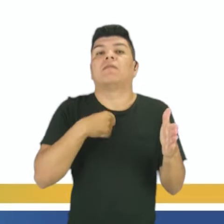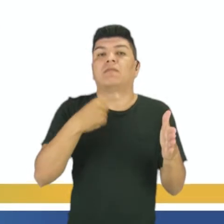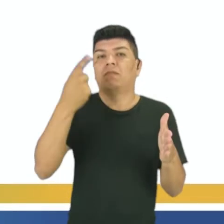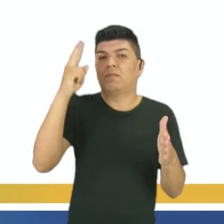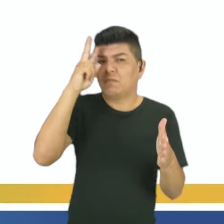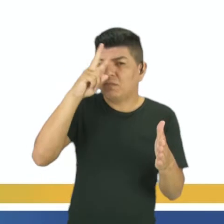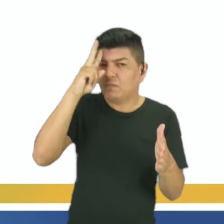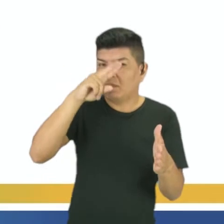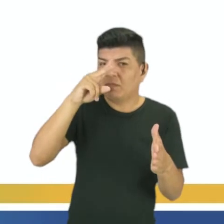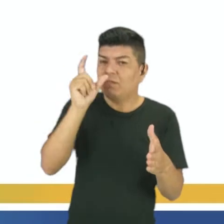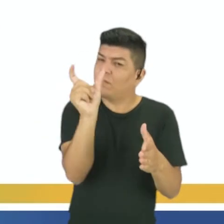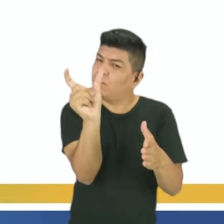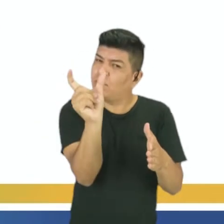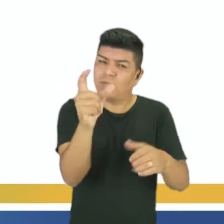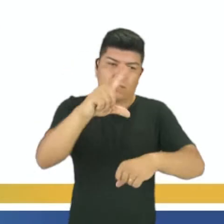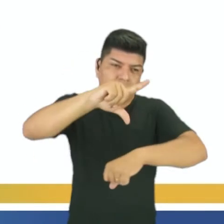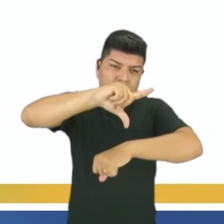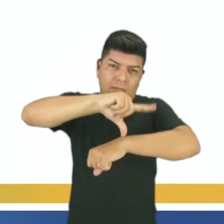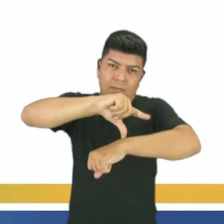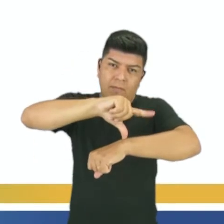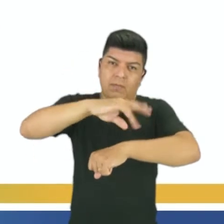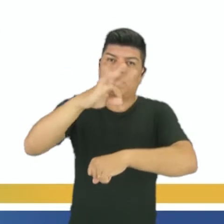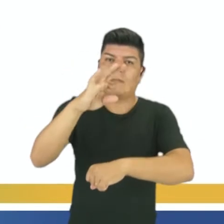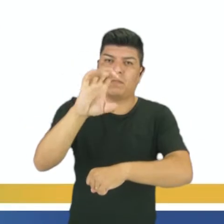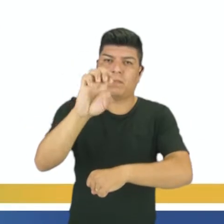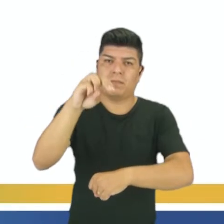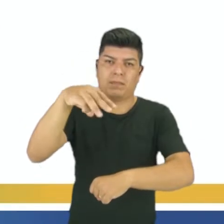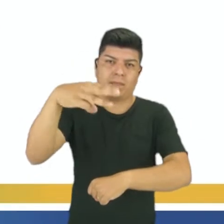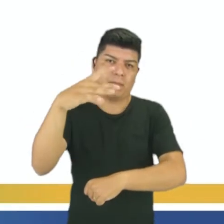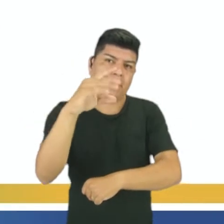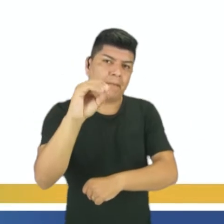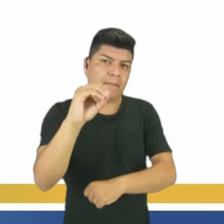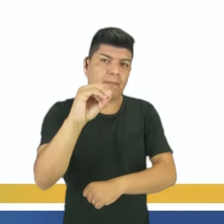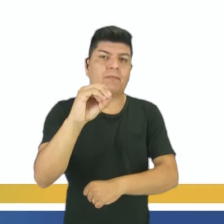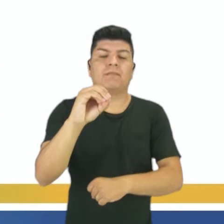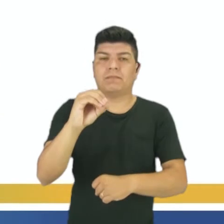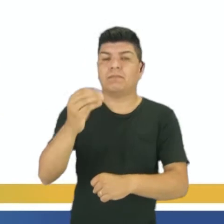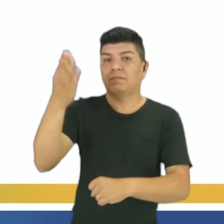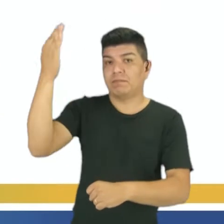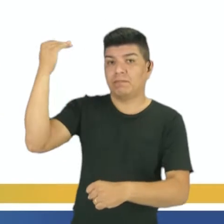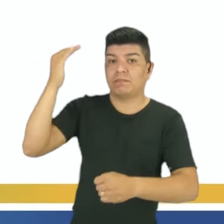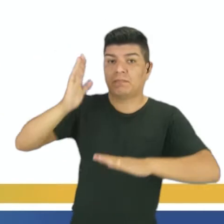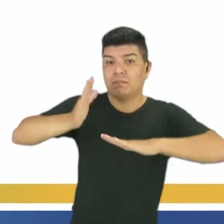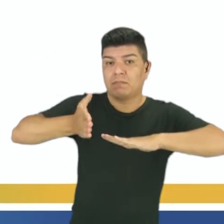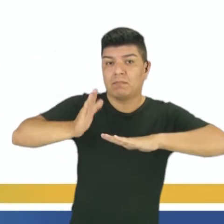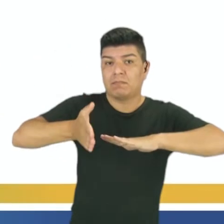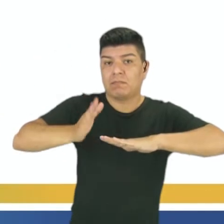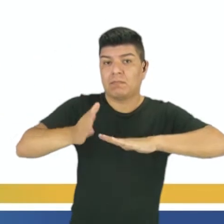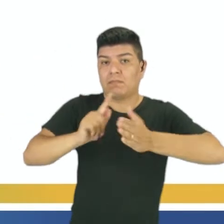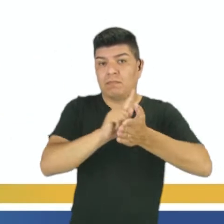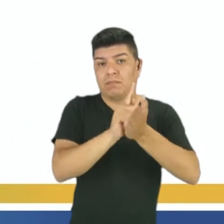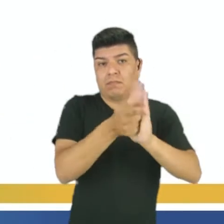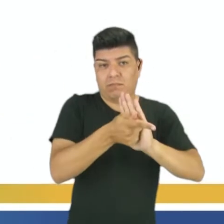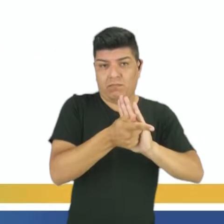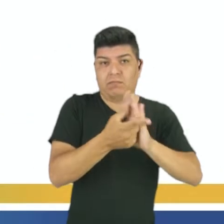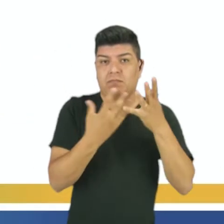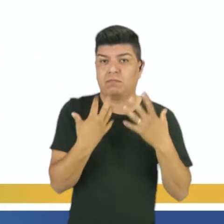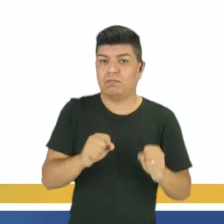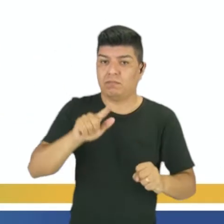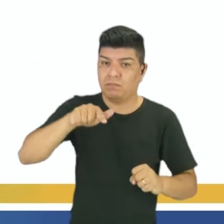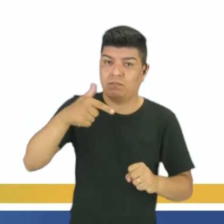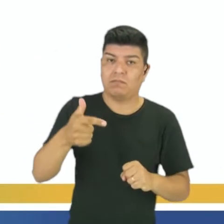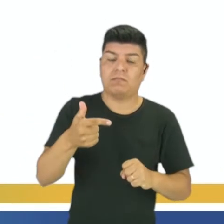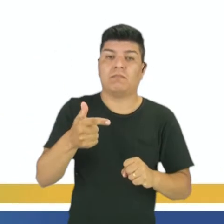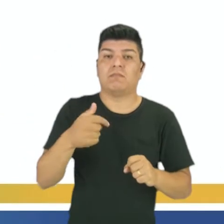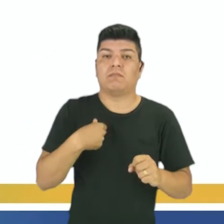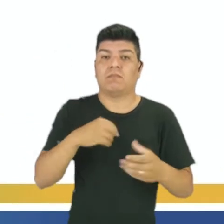que eu falei há pouco? Então, lá na Idade Média, o gênero já assumiu uma outra concepção.